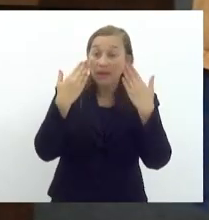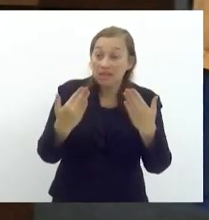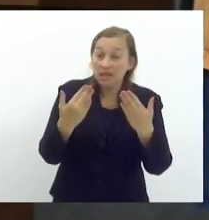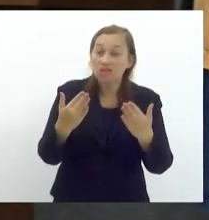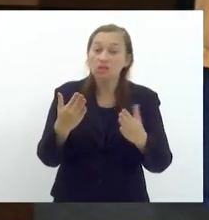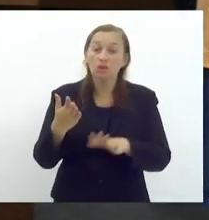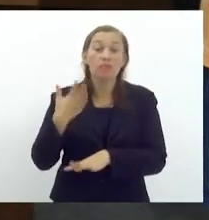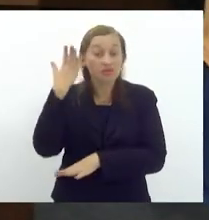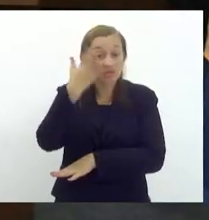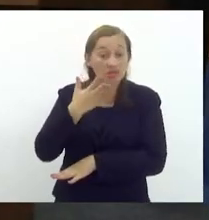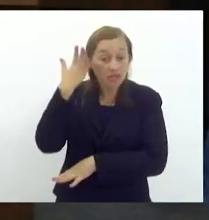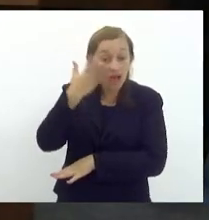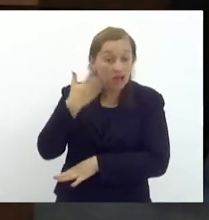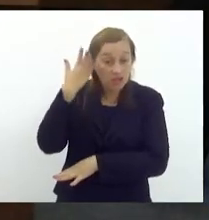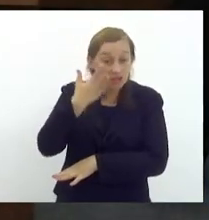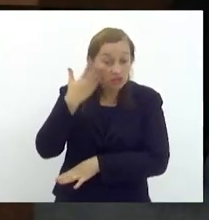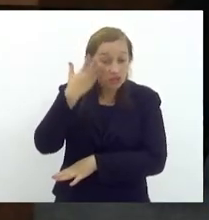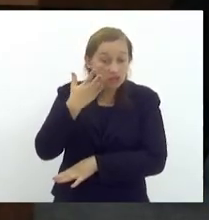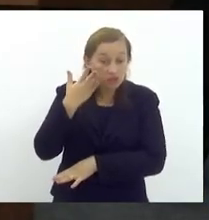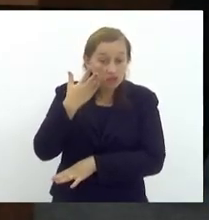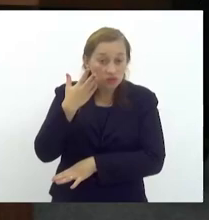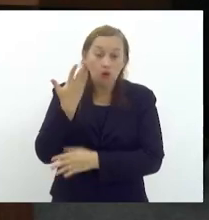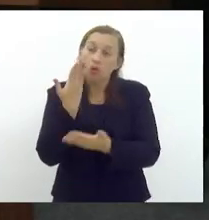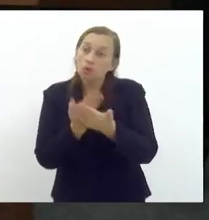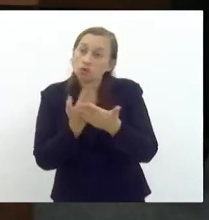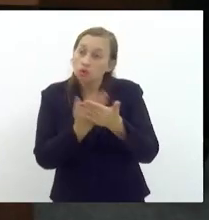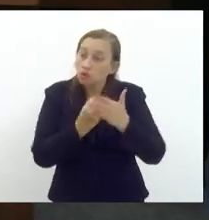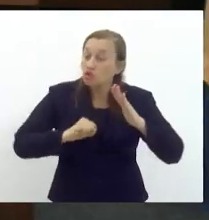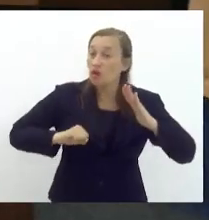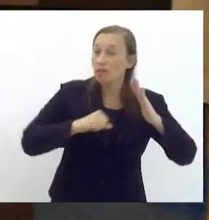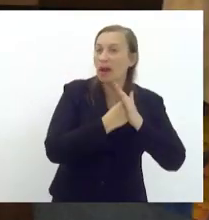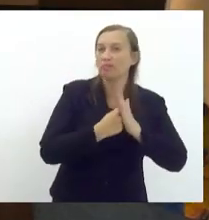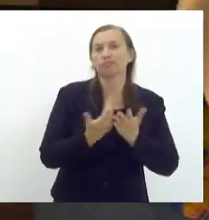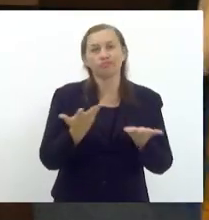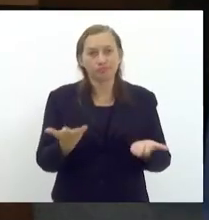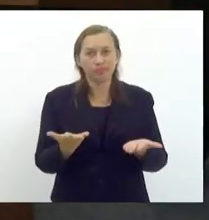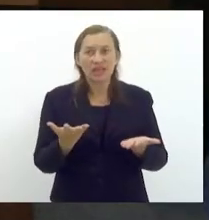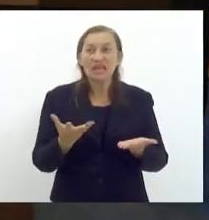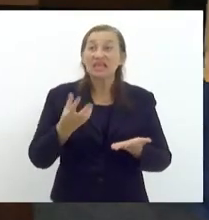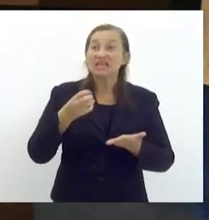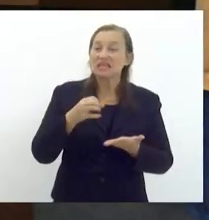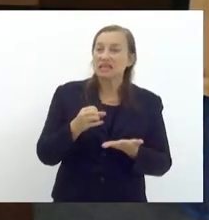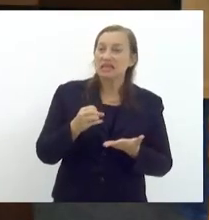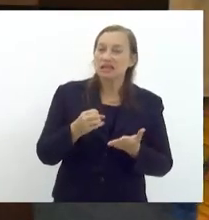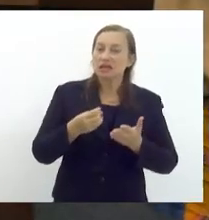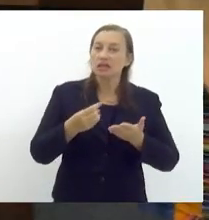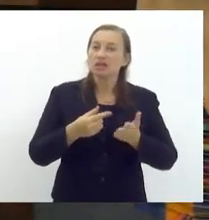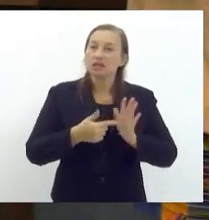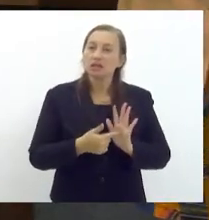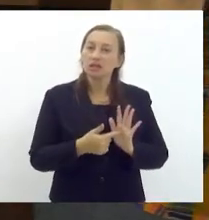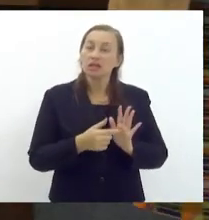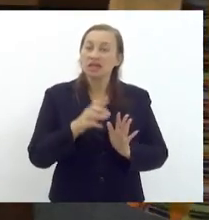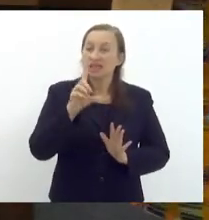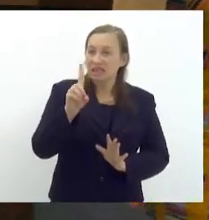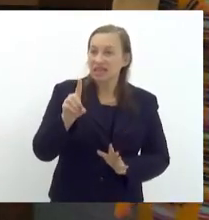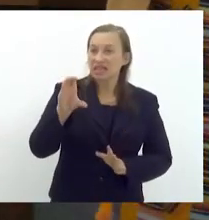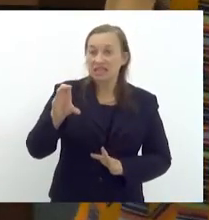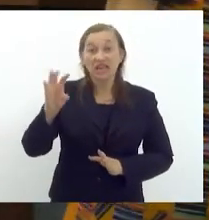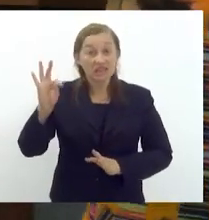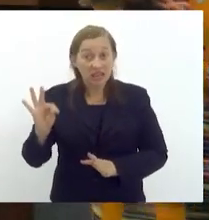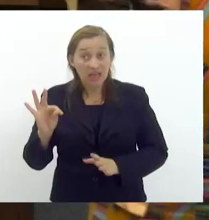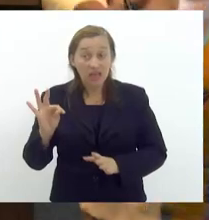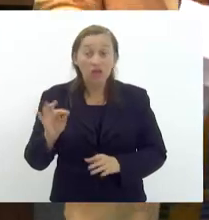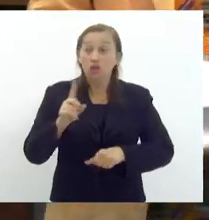uma mensagem com o devido estudo de impacto Ora se traz Como diz a dct no momento